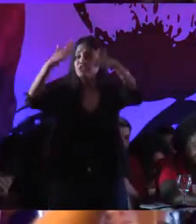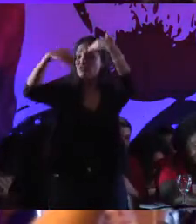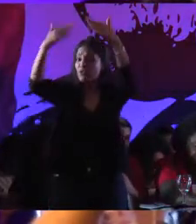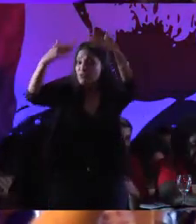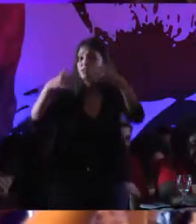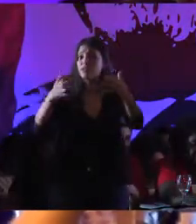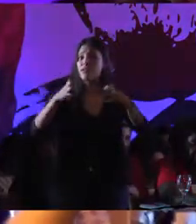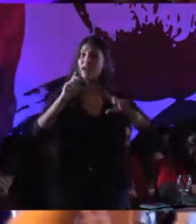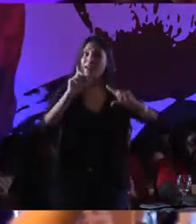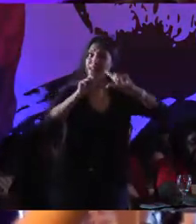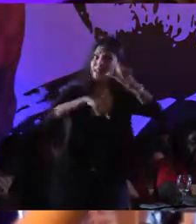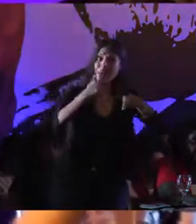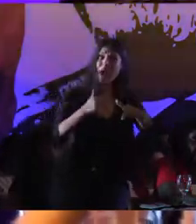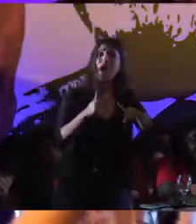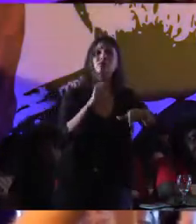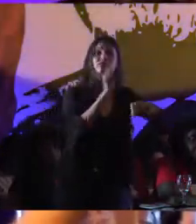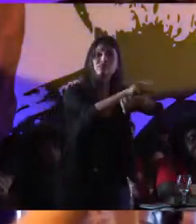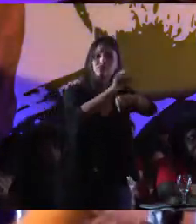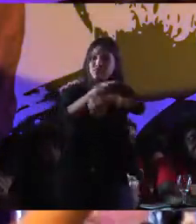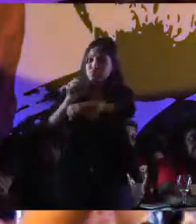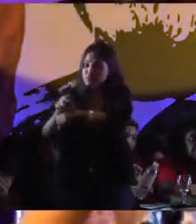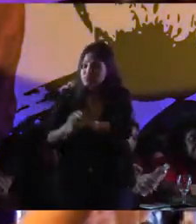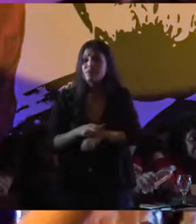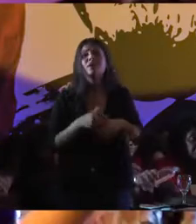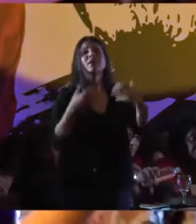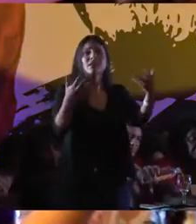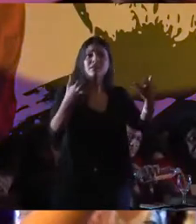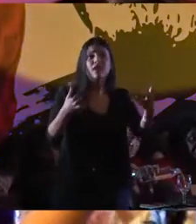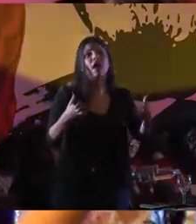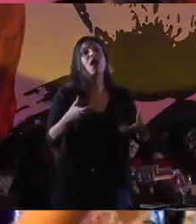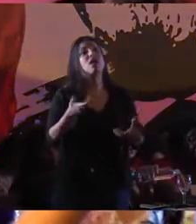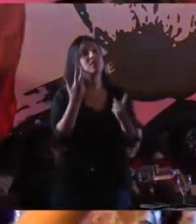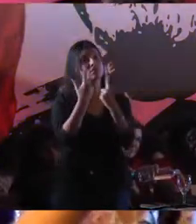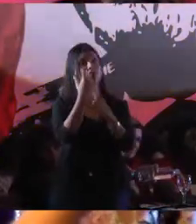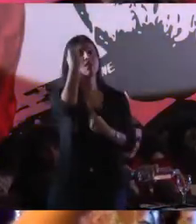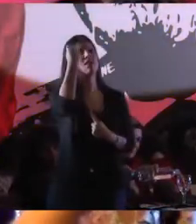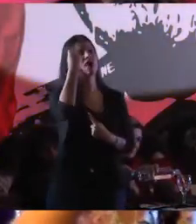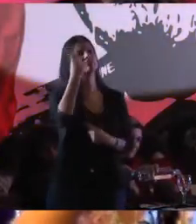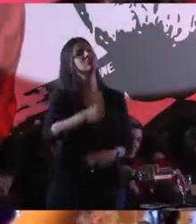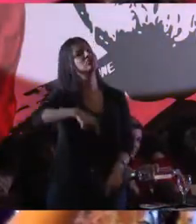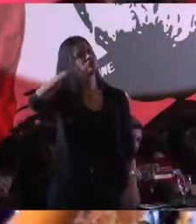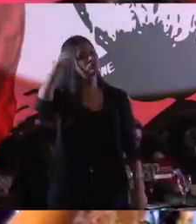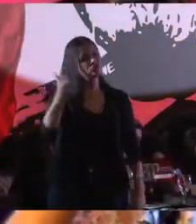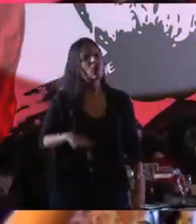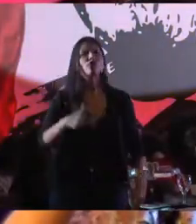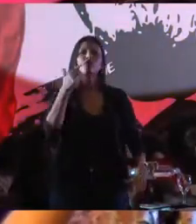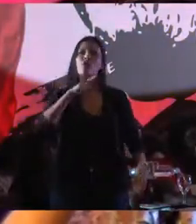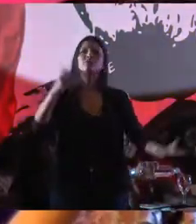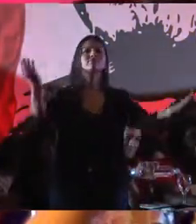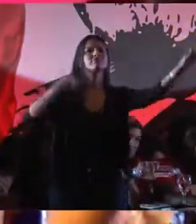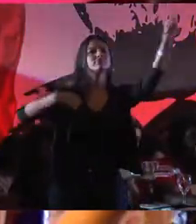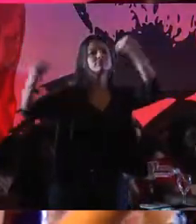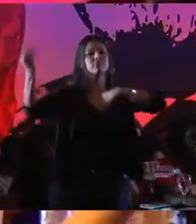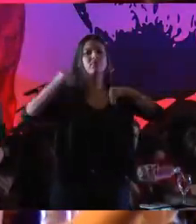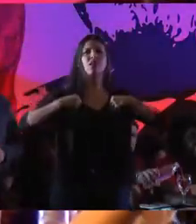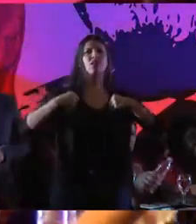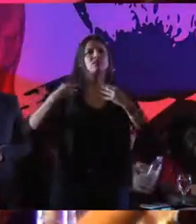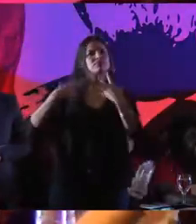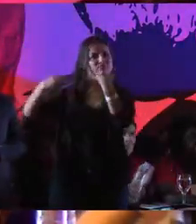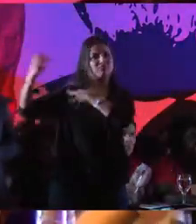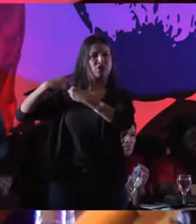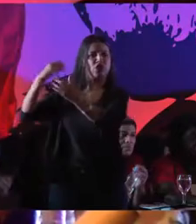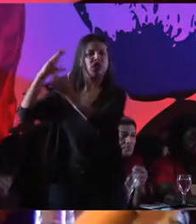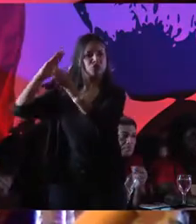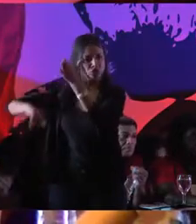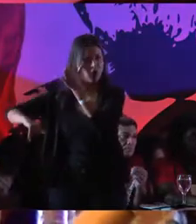emprego, nós queremos ganhar, e nós vamos ganhar tudo de volta que eles querem nos tirar. É por isso